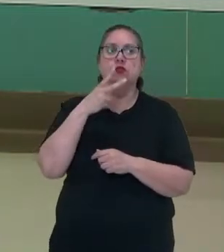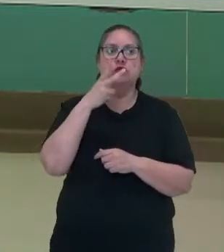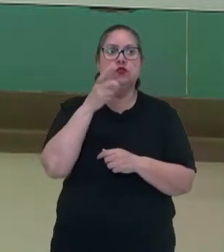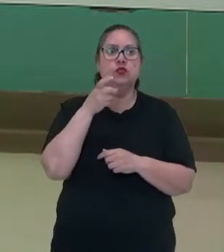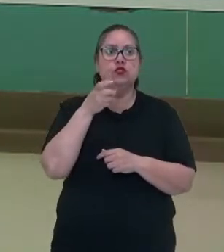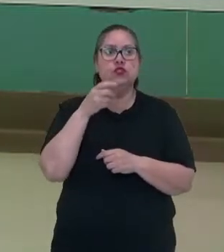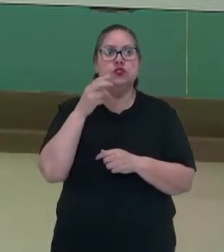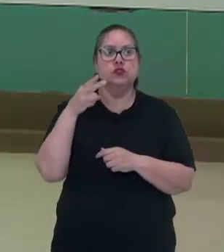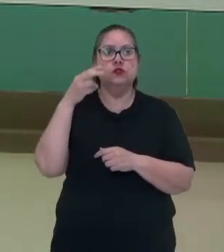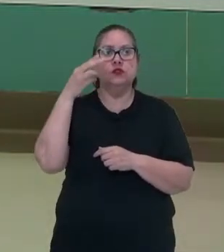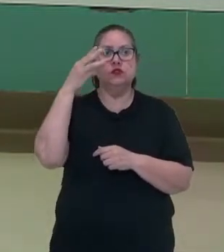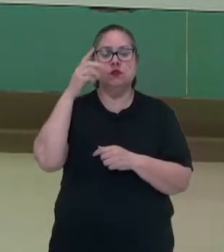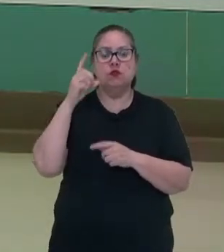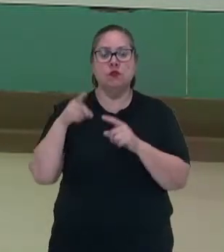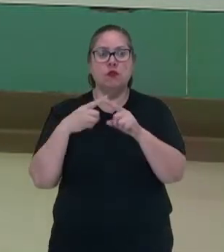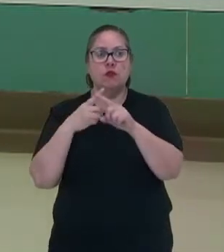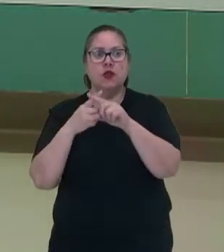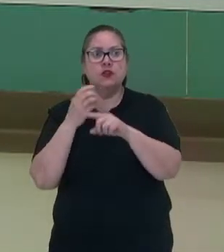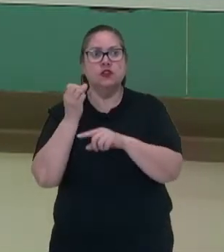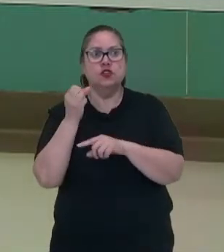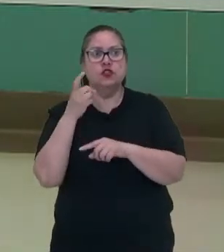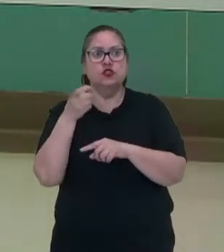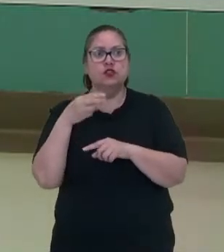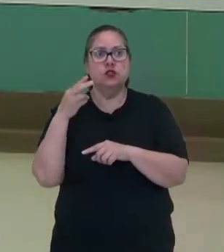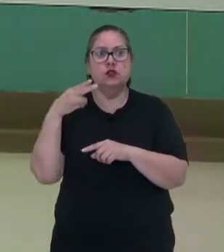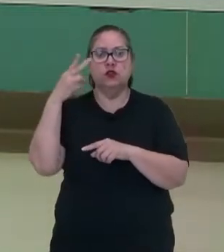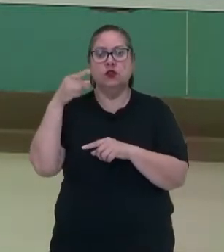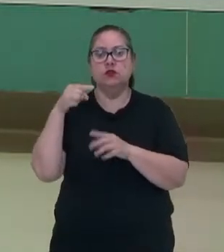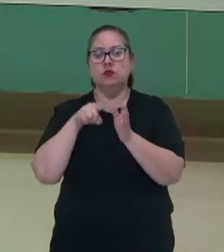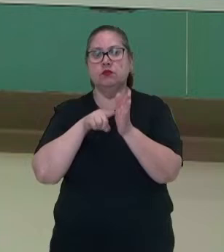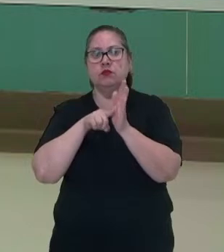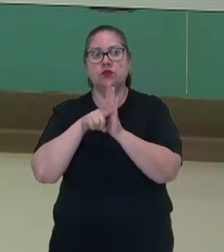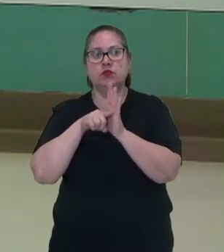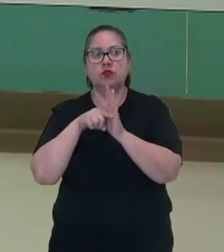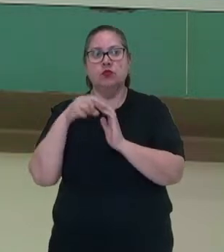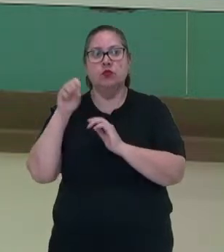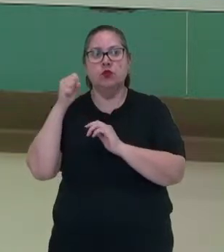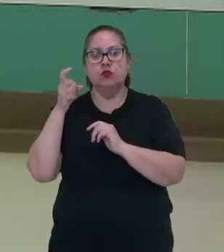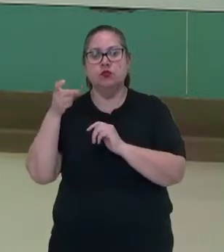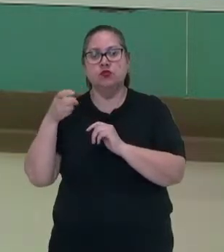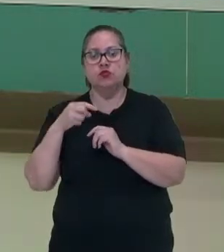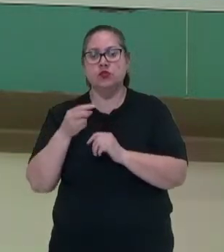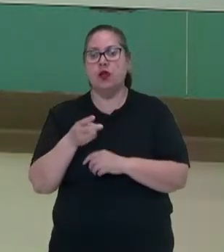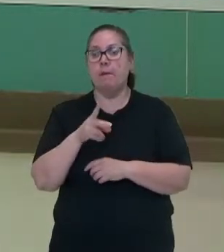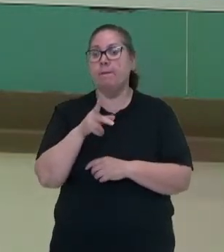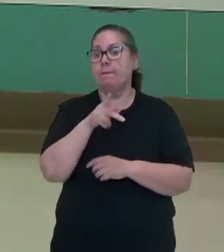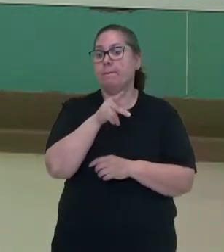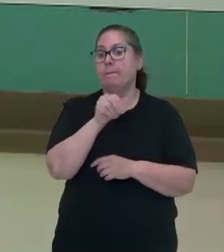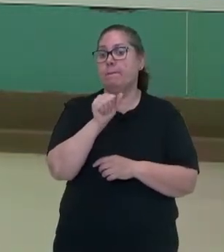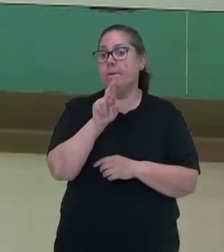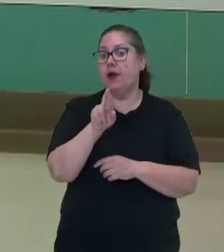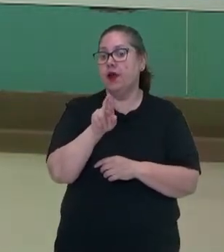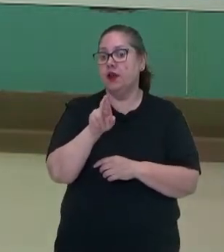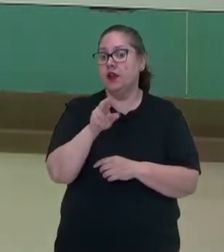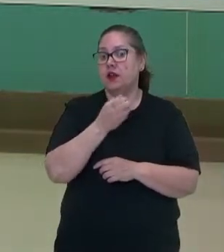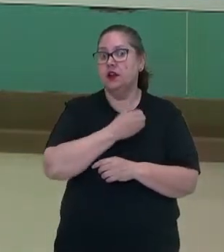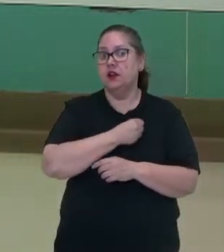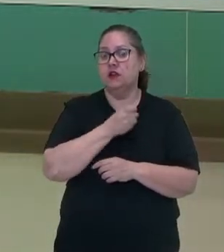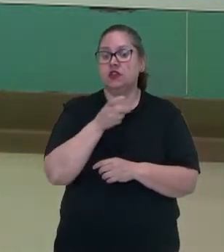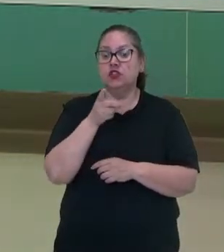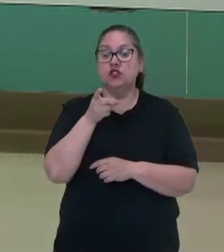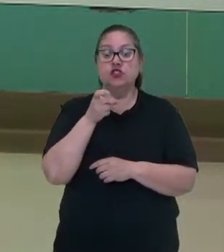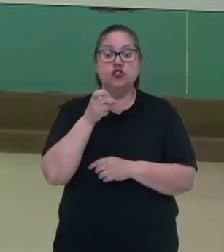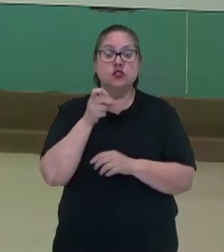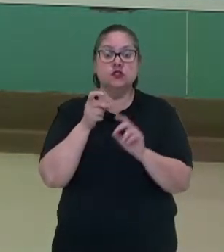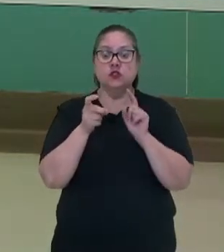mais 6x ao quadrado menos 8x. Então, além dos coeficientes pares, eu tenho x piscando ali